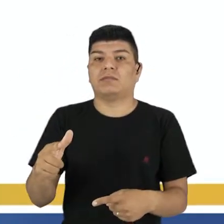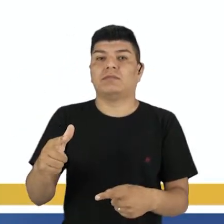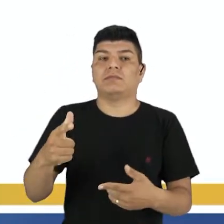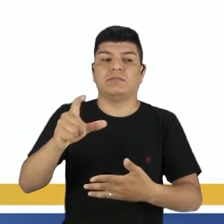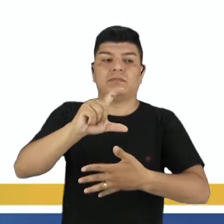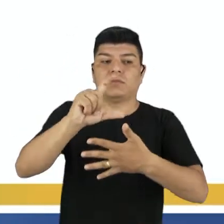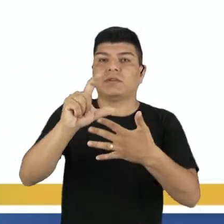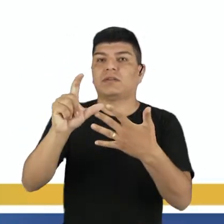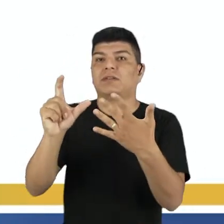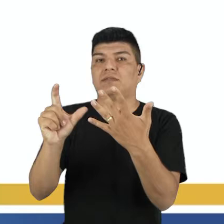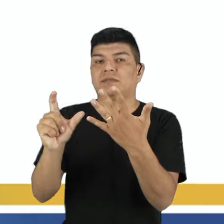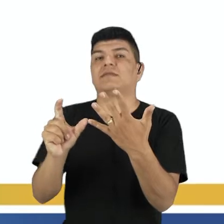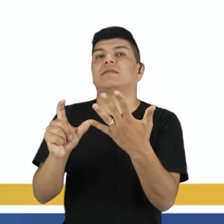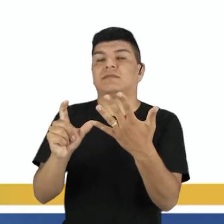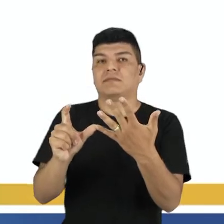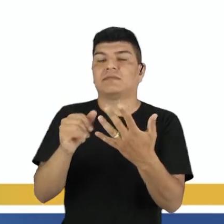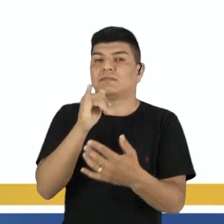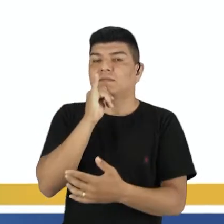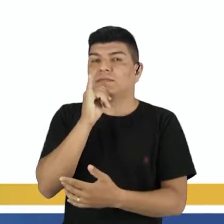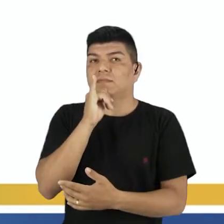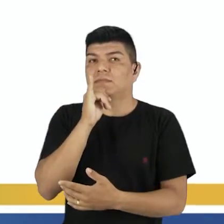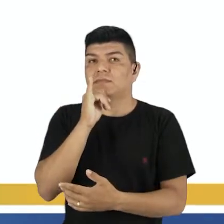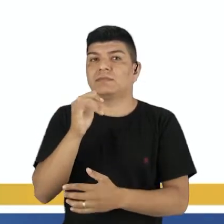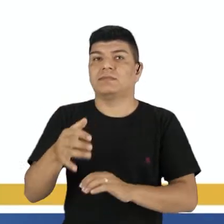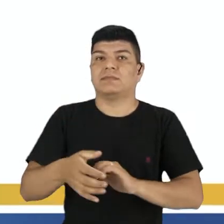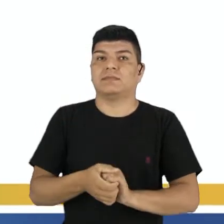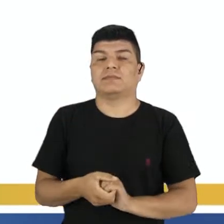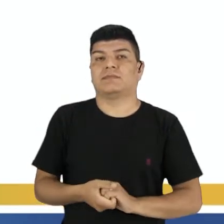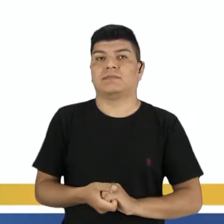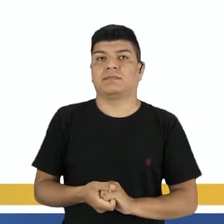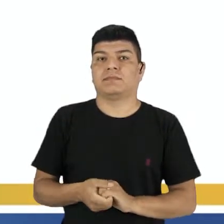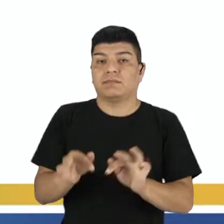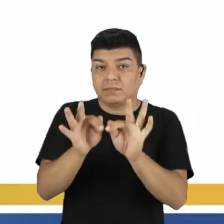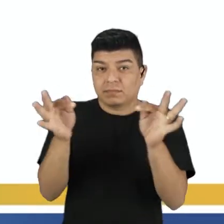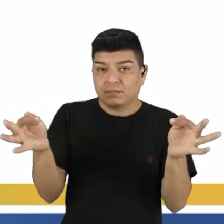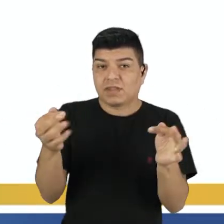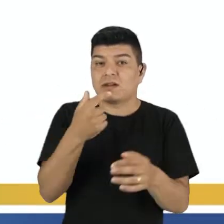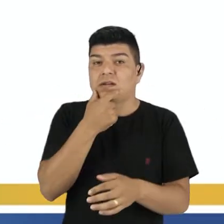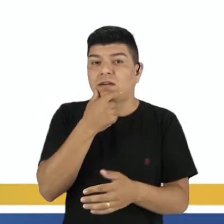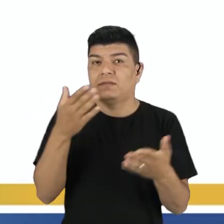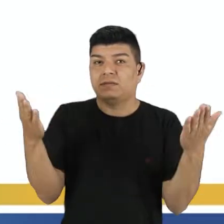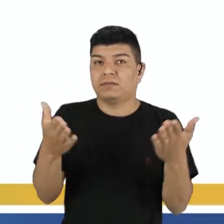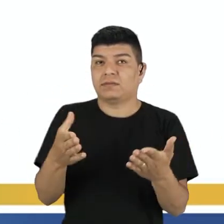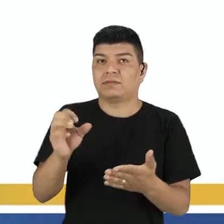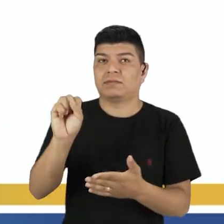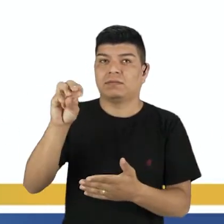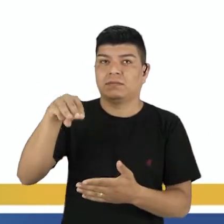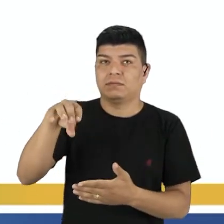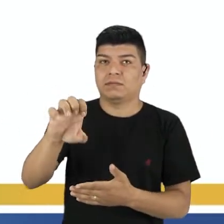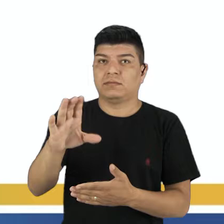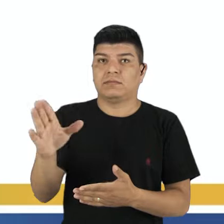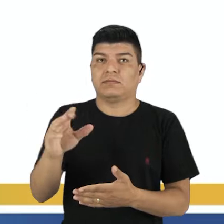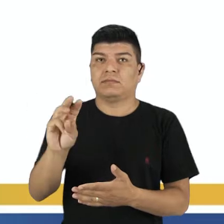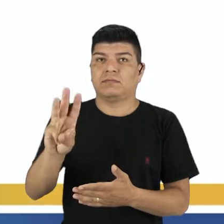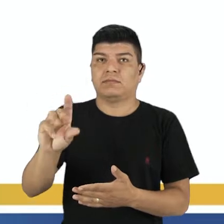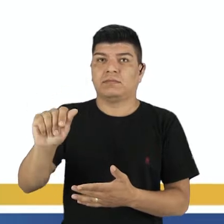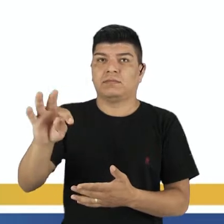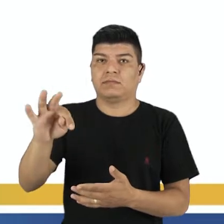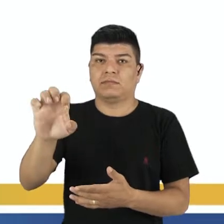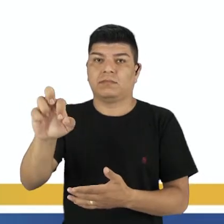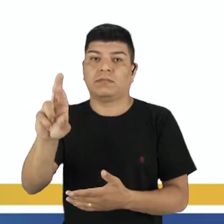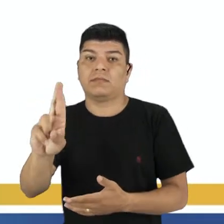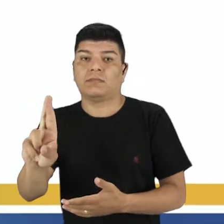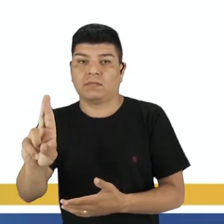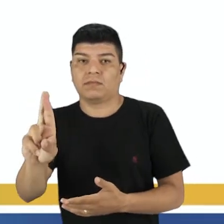não pode contar. Exemplo, some water. Água é um substantivo incontável, então